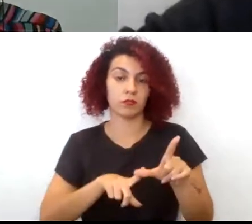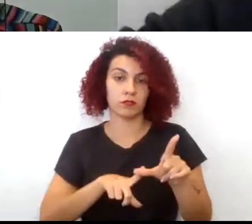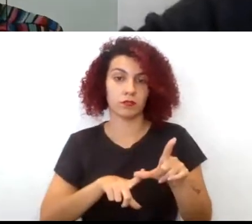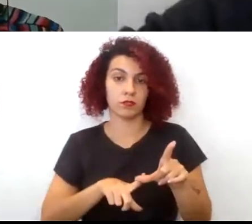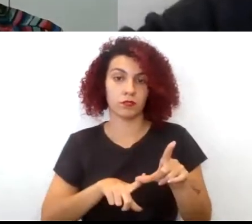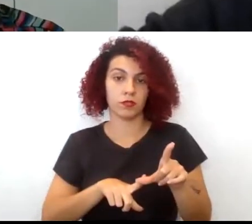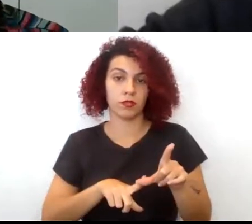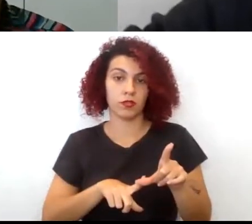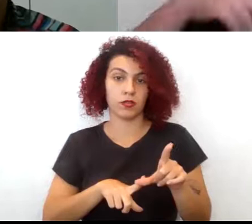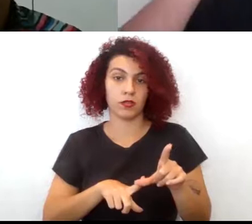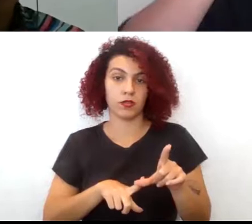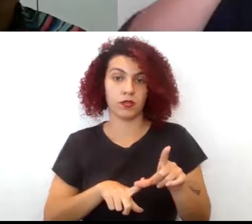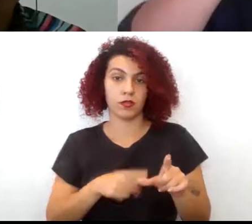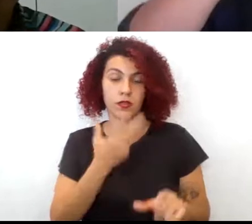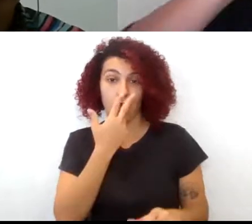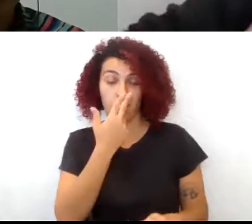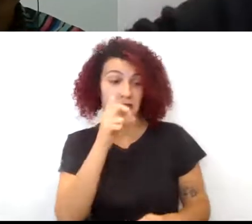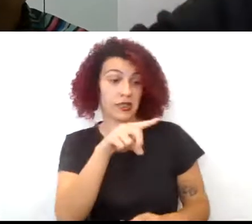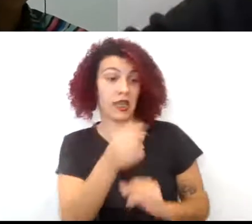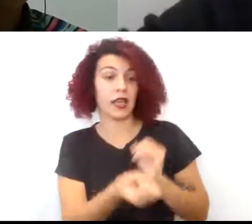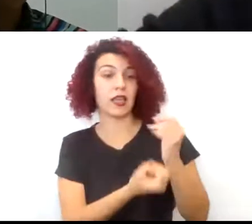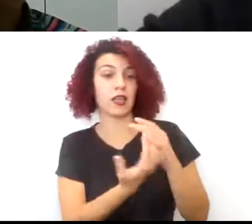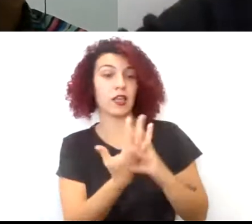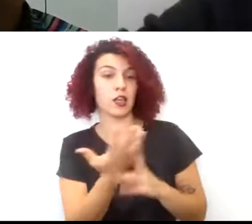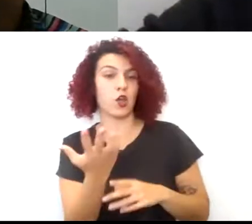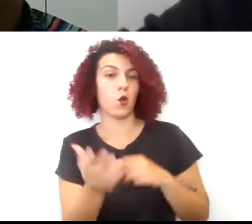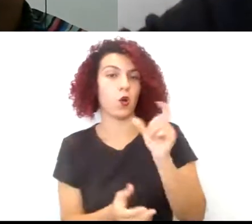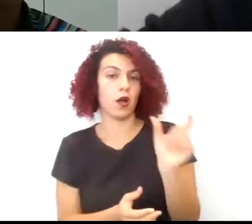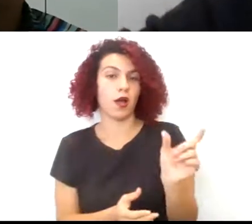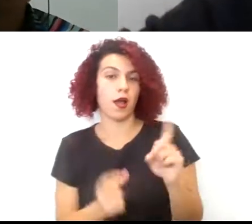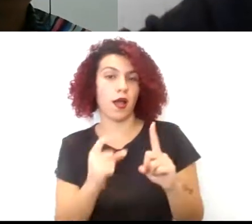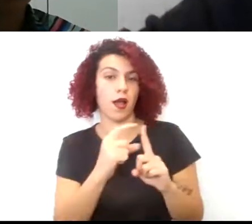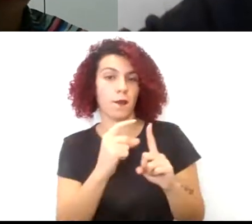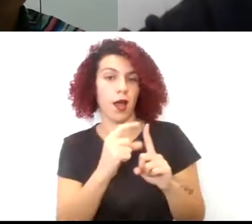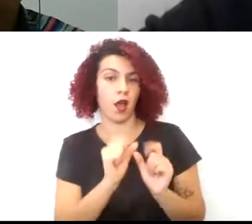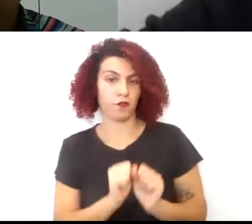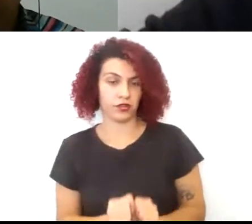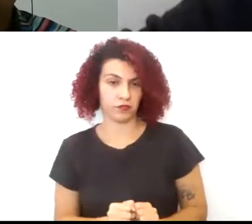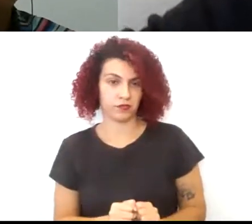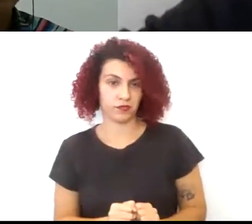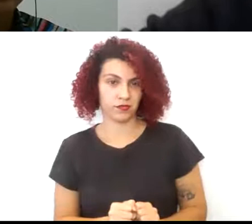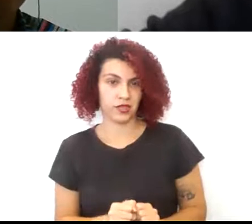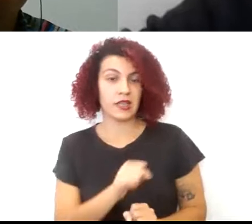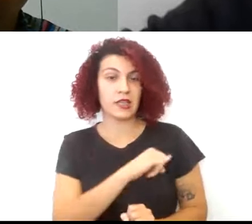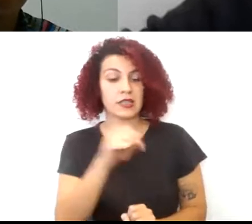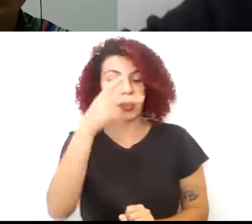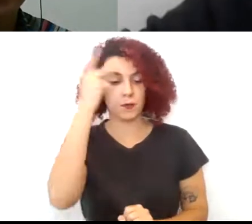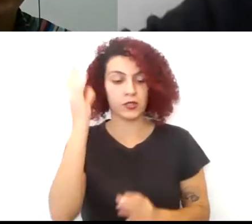vai é o menino da Periferia criar uma palavra nova se ele não vai se chamar de maloqueiro que não sabe português